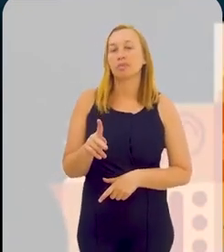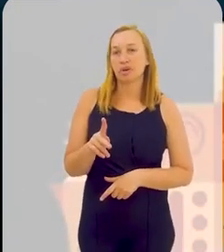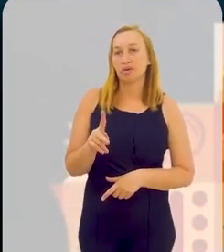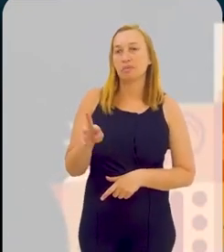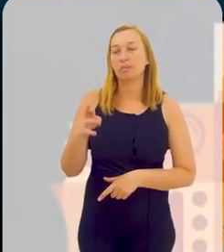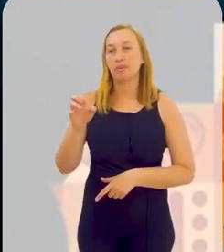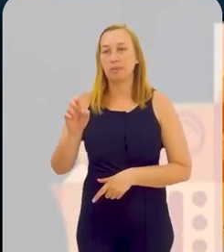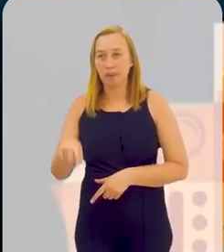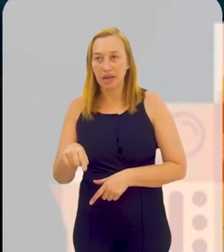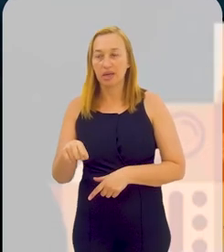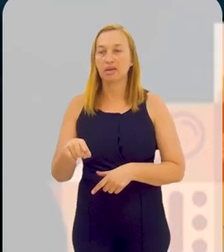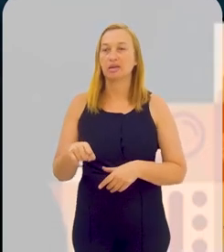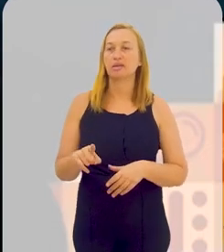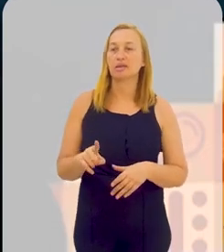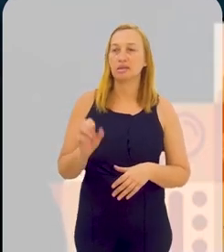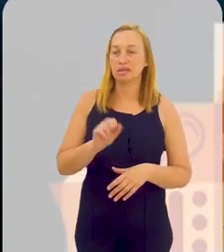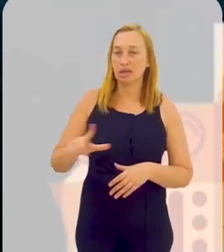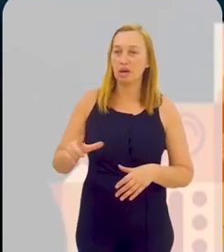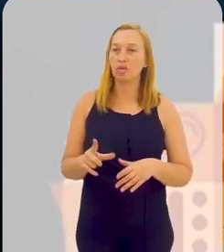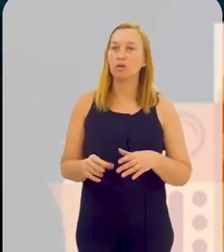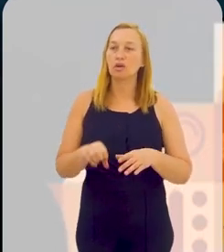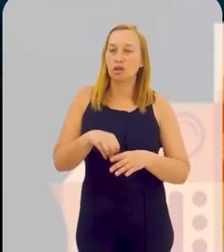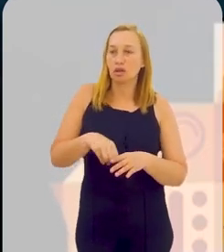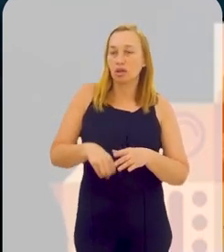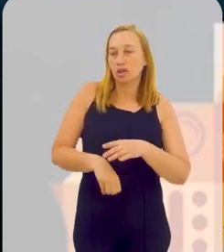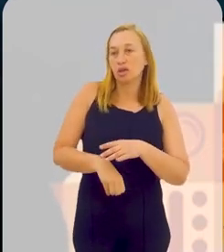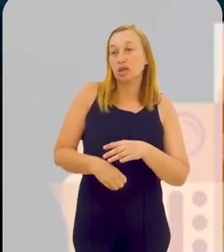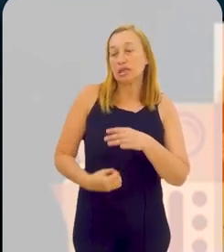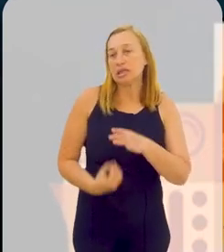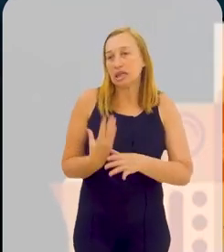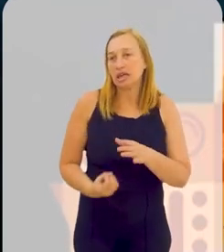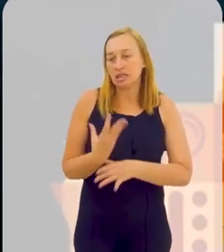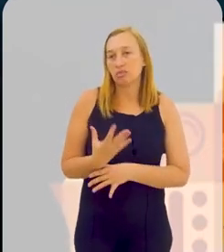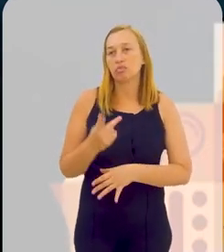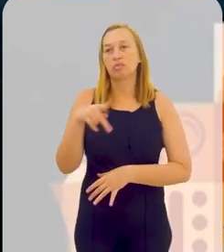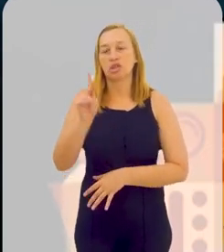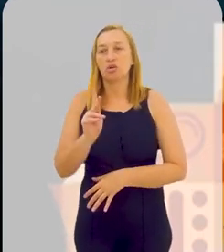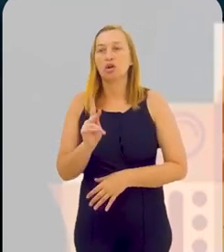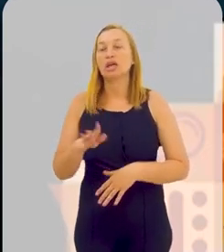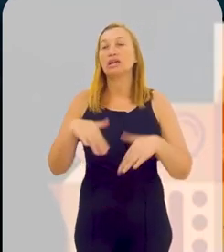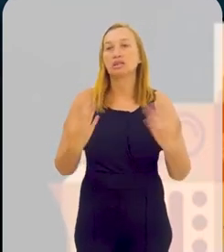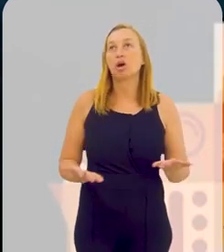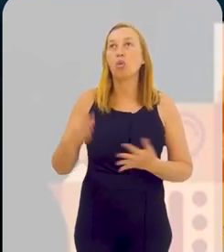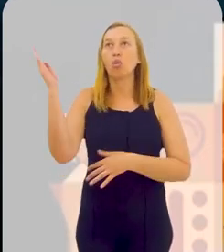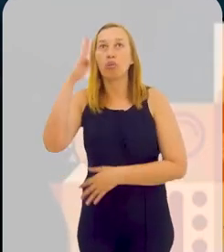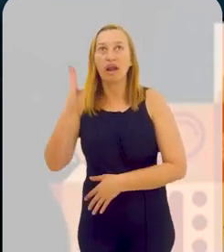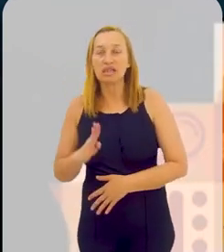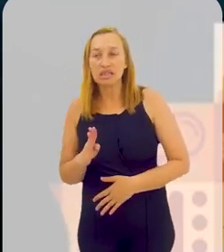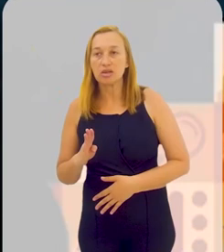setor de exploração e produção de petróleo. Então, a perspectiva é muito positiva. O Brasil